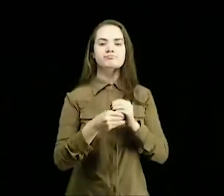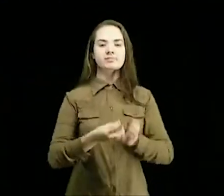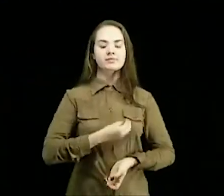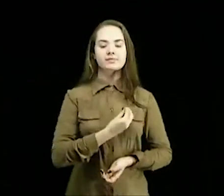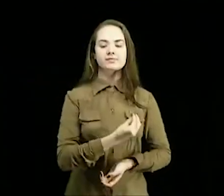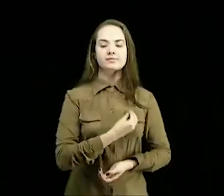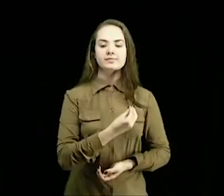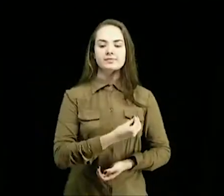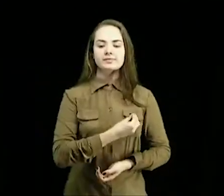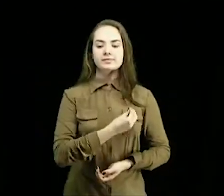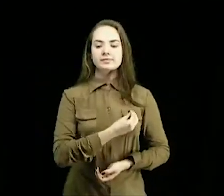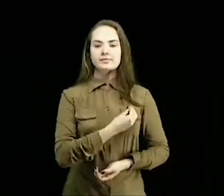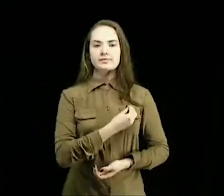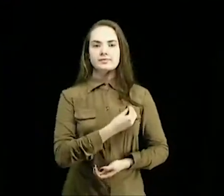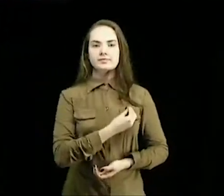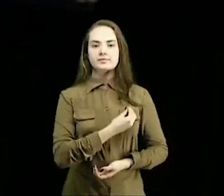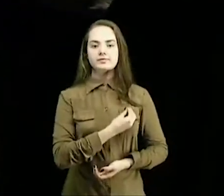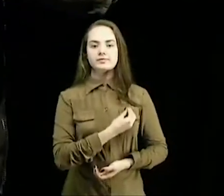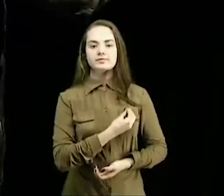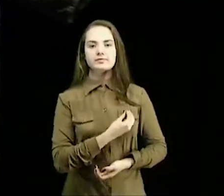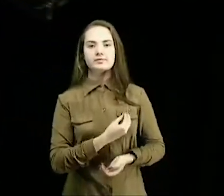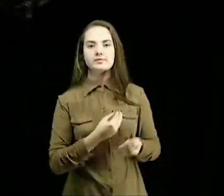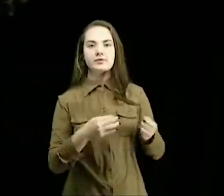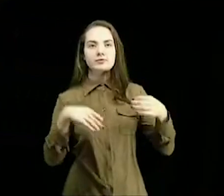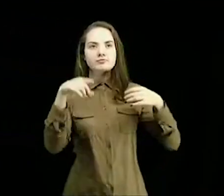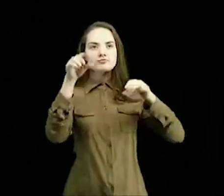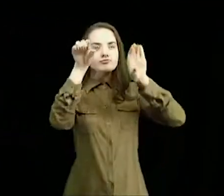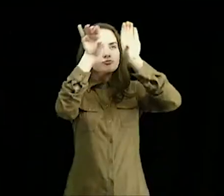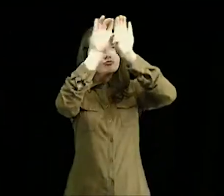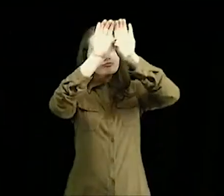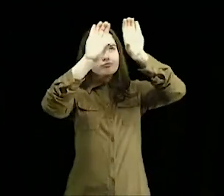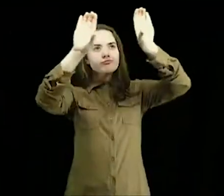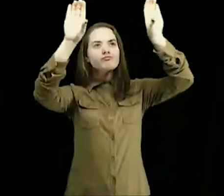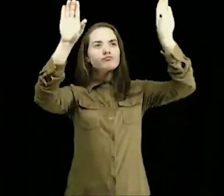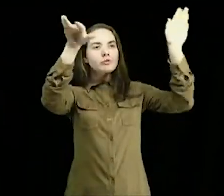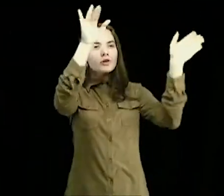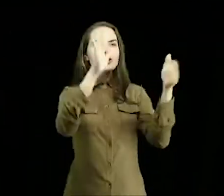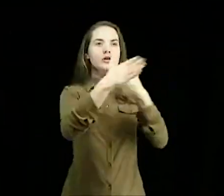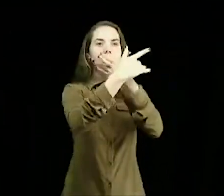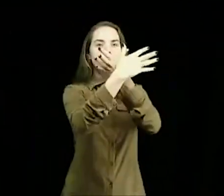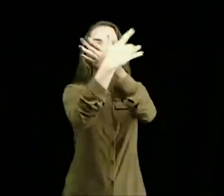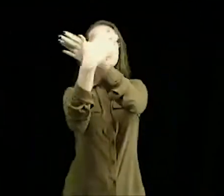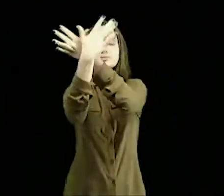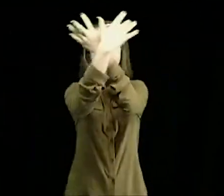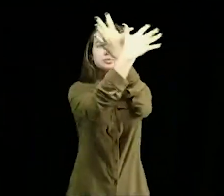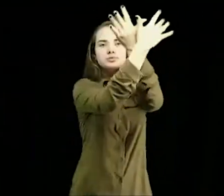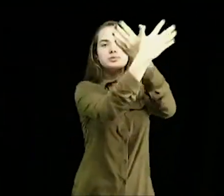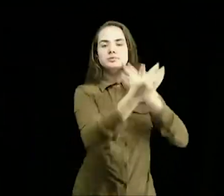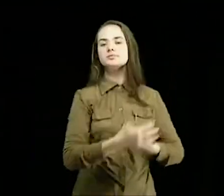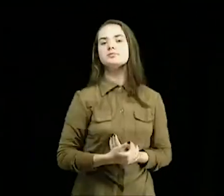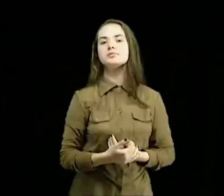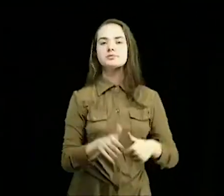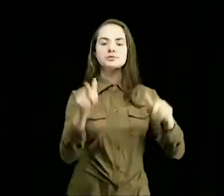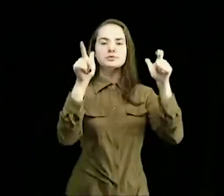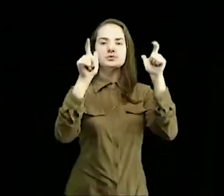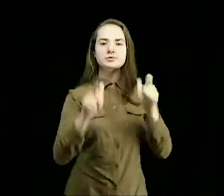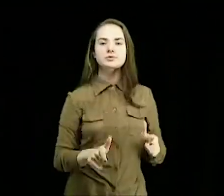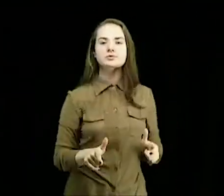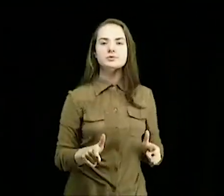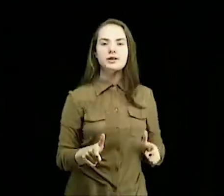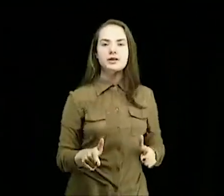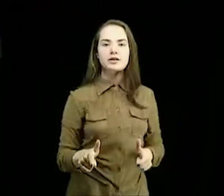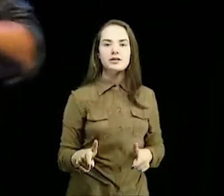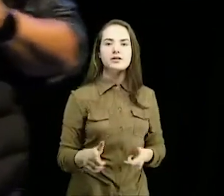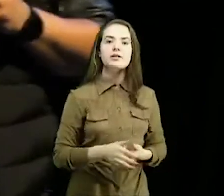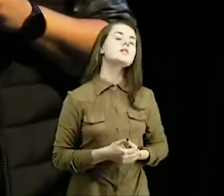assim, um céu de borboletas azuis. Ele viva assim, num lugar paradisíaco.